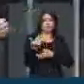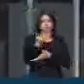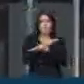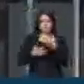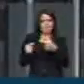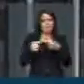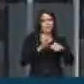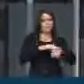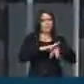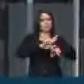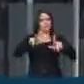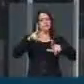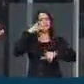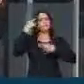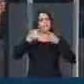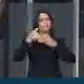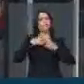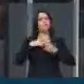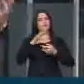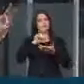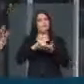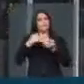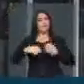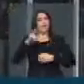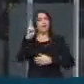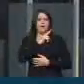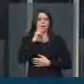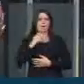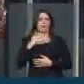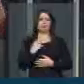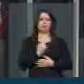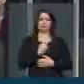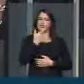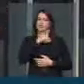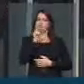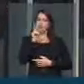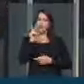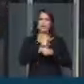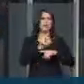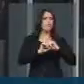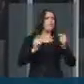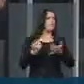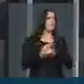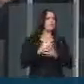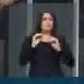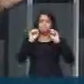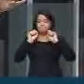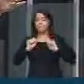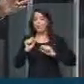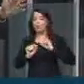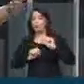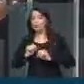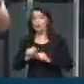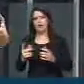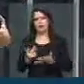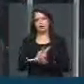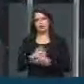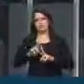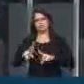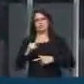conjuntura política, coloca-se a urgência de que nós olhemos para isso. Diferentemente, inclusive,